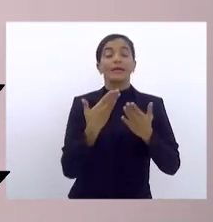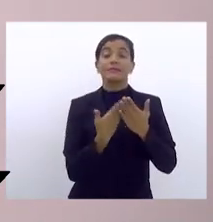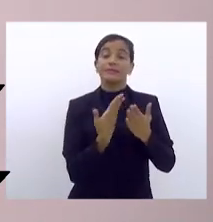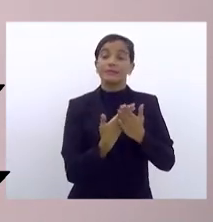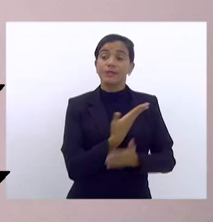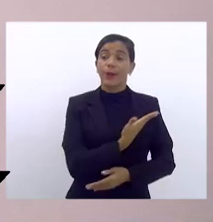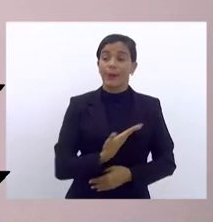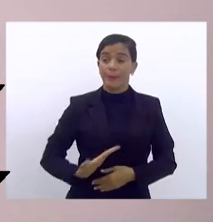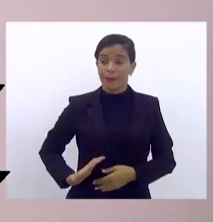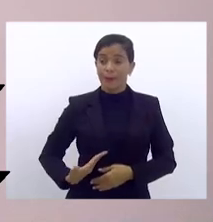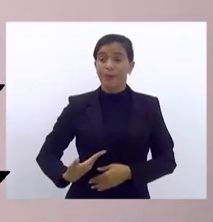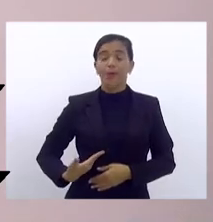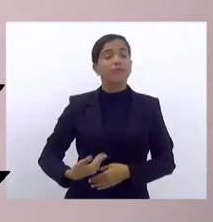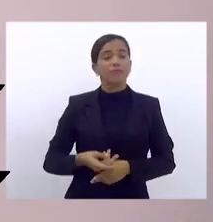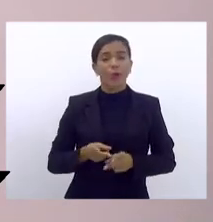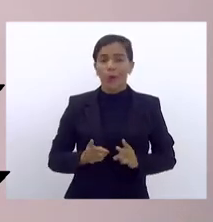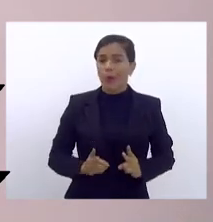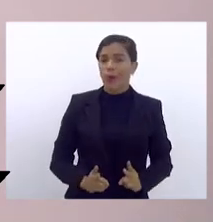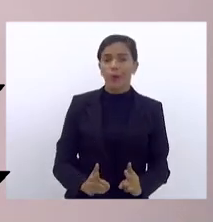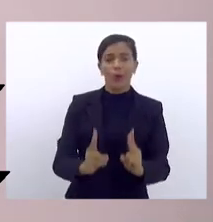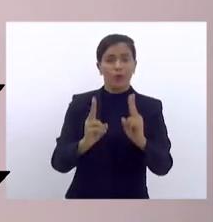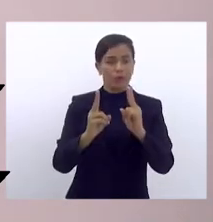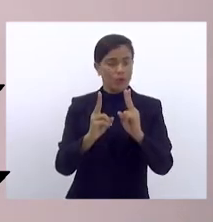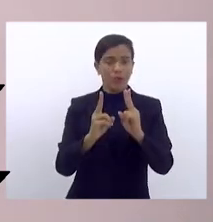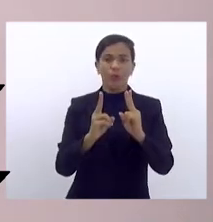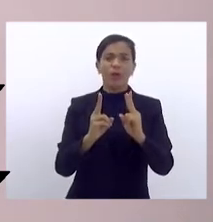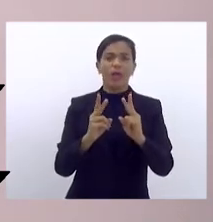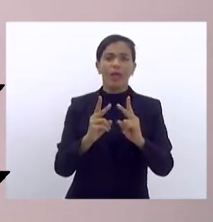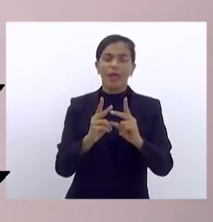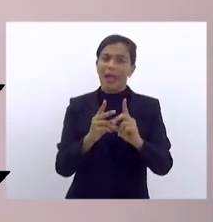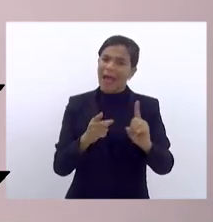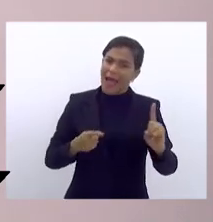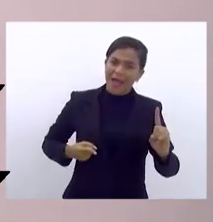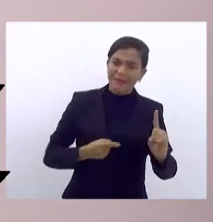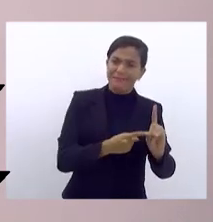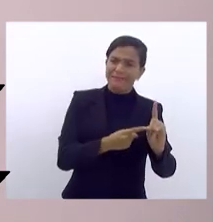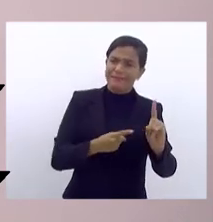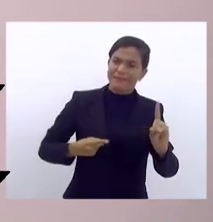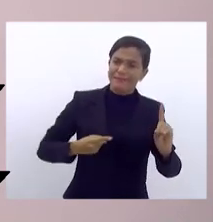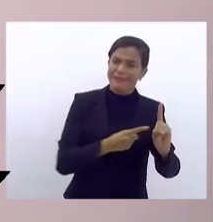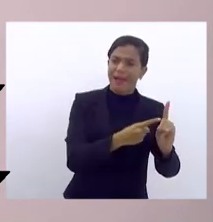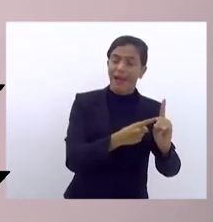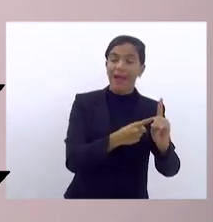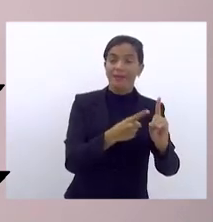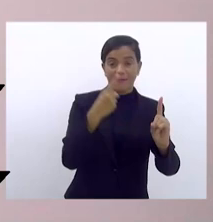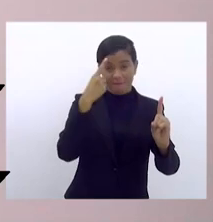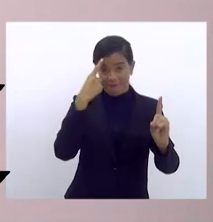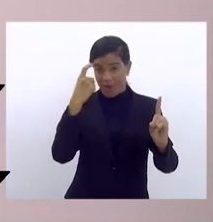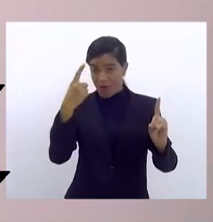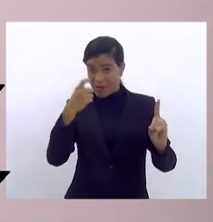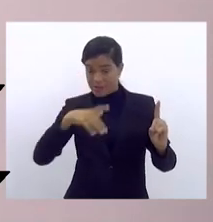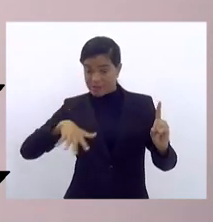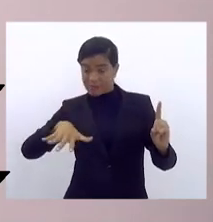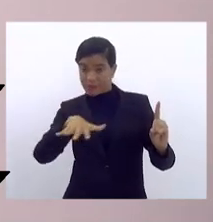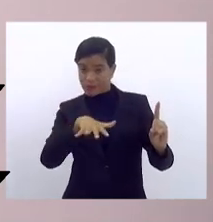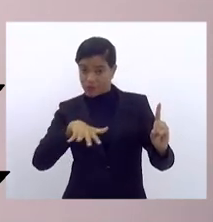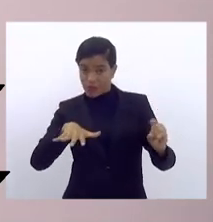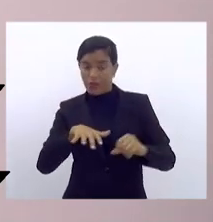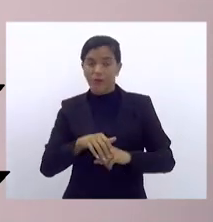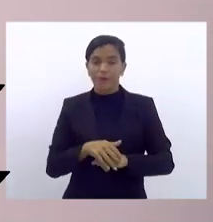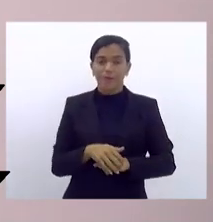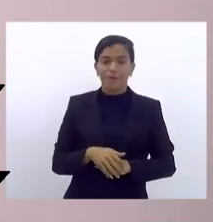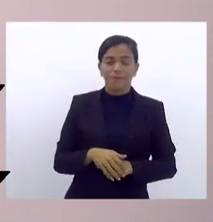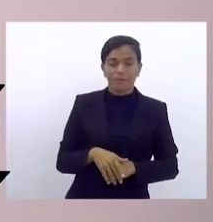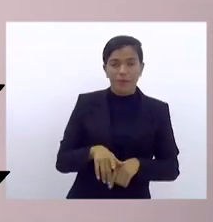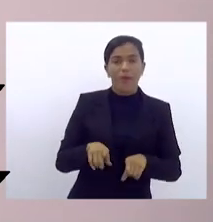públicas ainda se veem diretamente atacadas por outras violências que são cotidianas nos seus territórios e estão